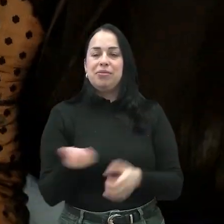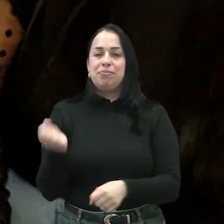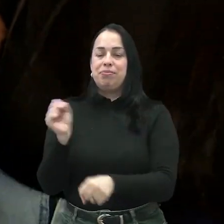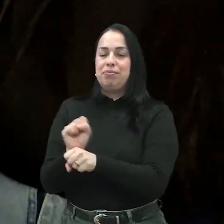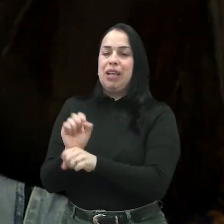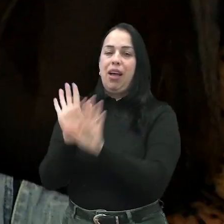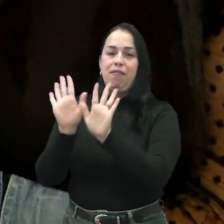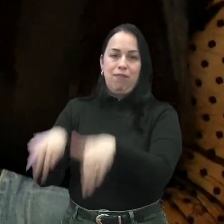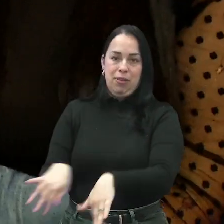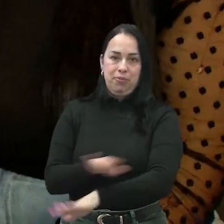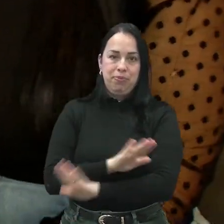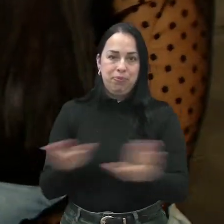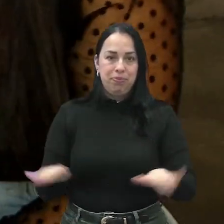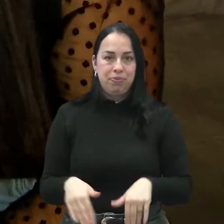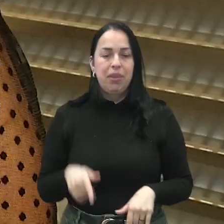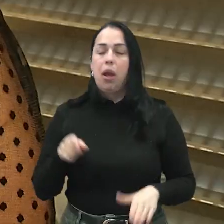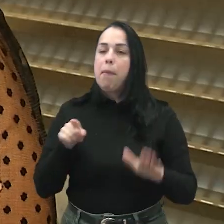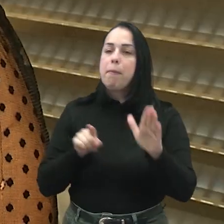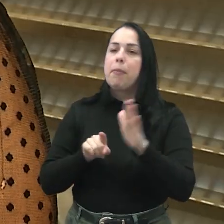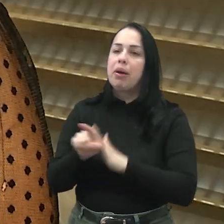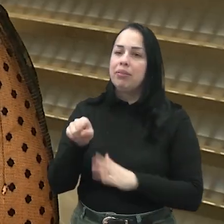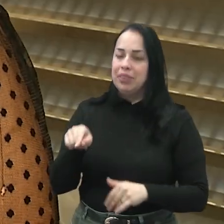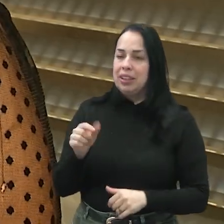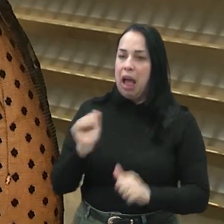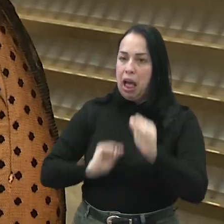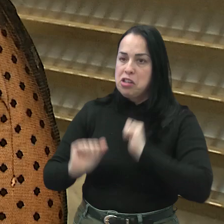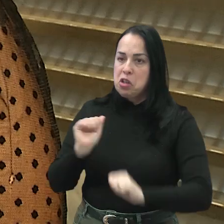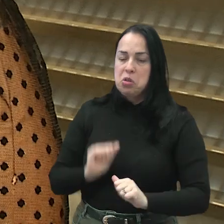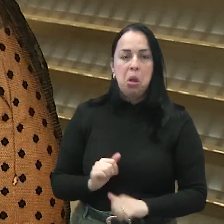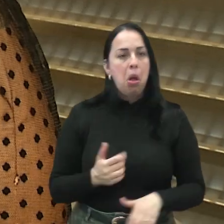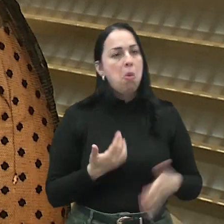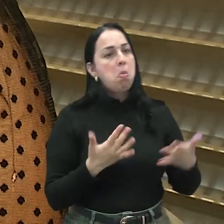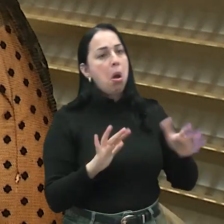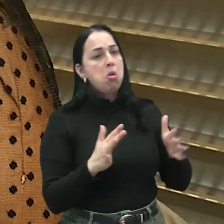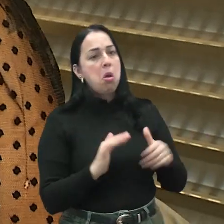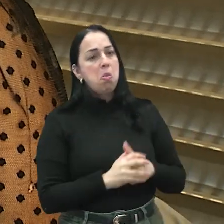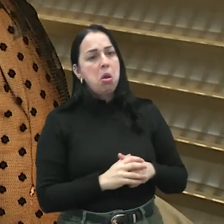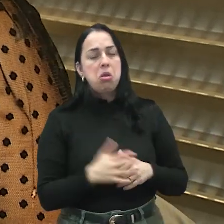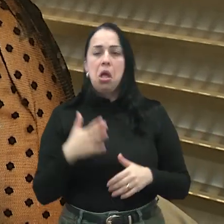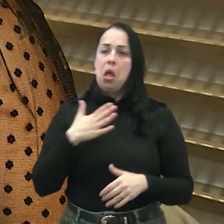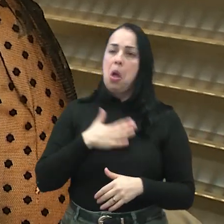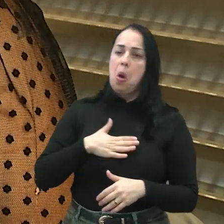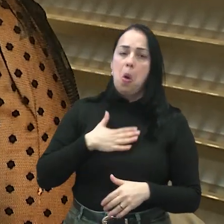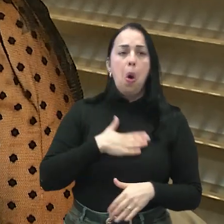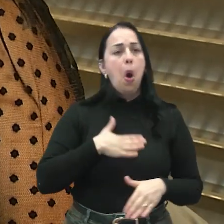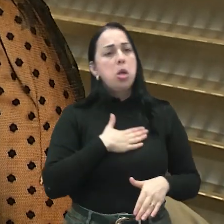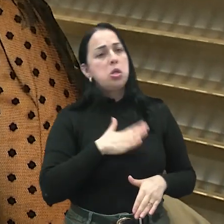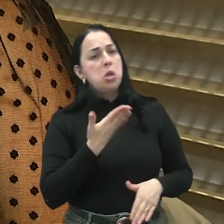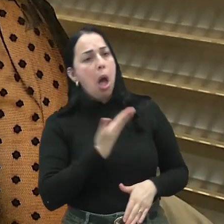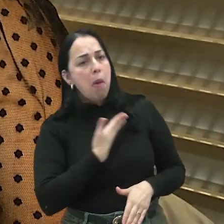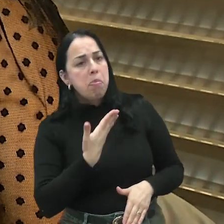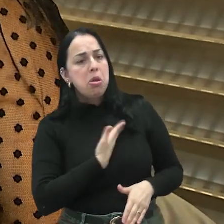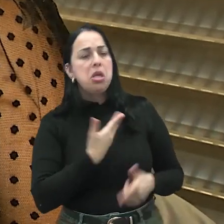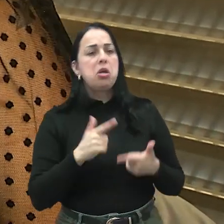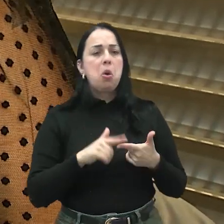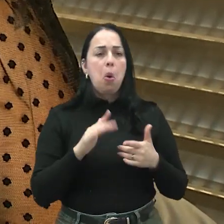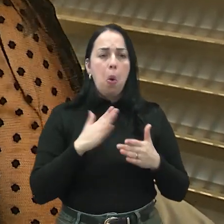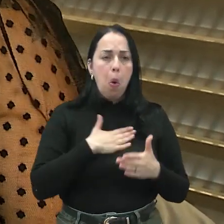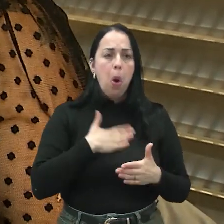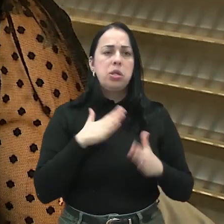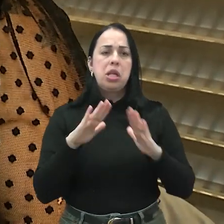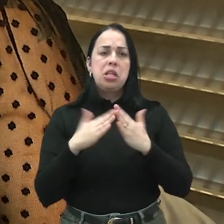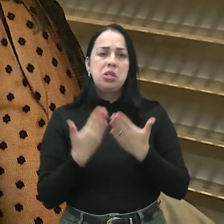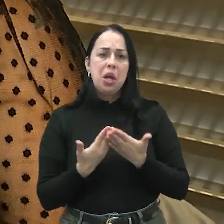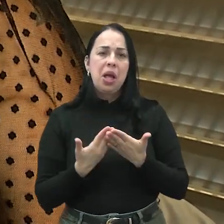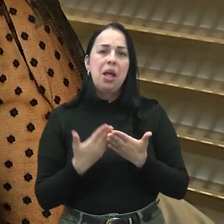e o recesso já vai acabar. Até perguntei para ele, e aí, tá ansioso? Mais ou menos, né? Porque fica nessa, eu gosto dos meus amiguinhos, gosto